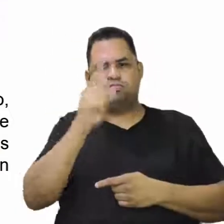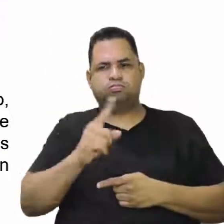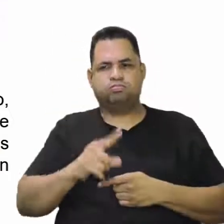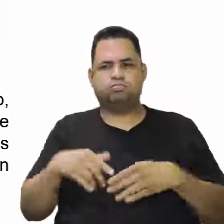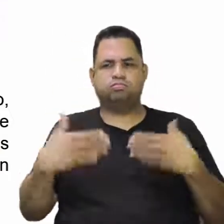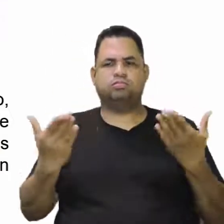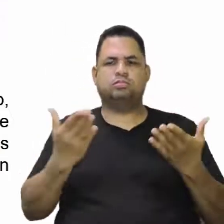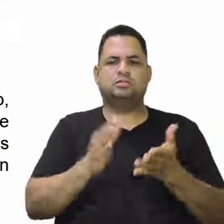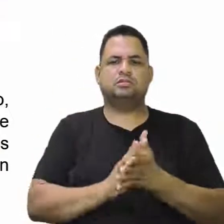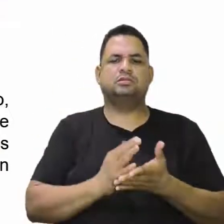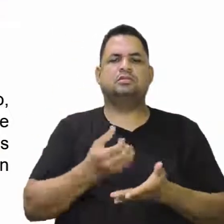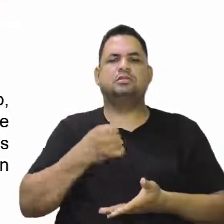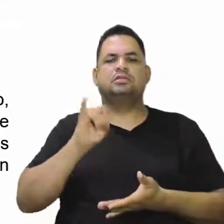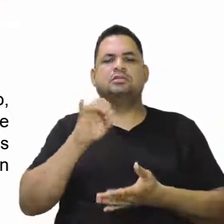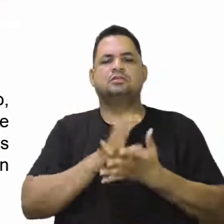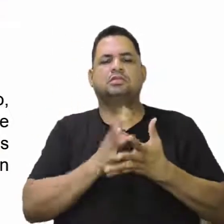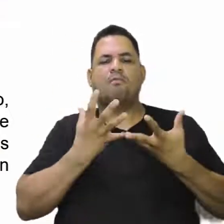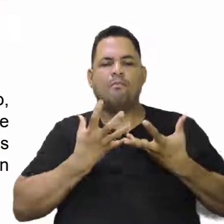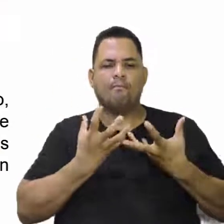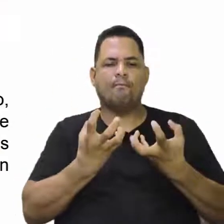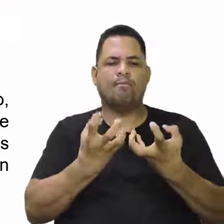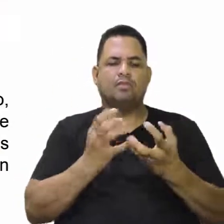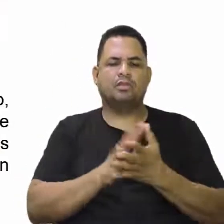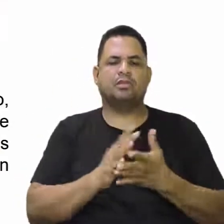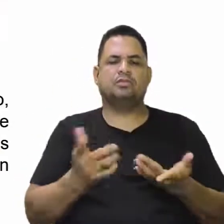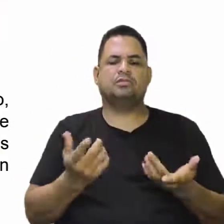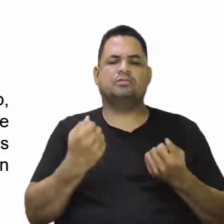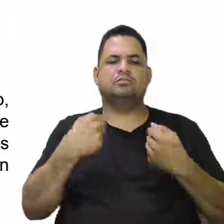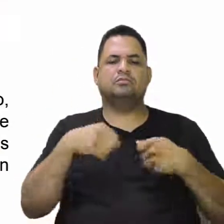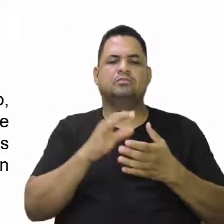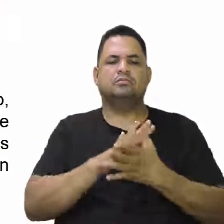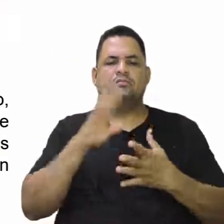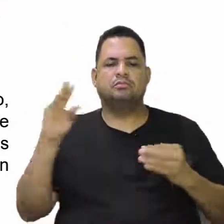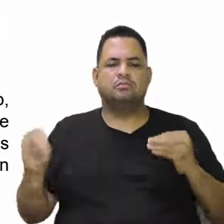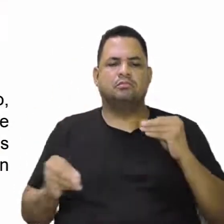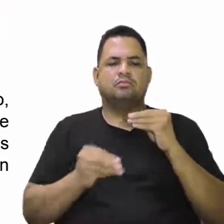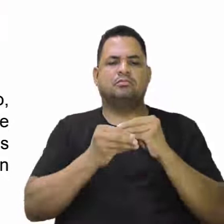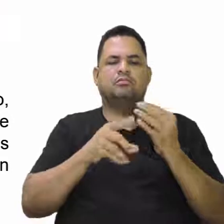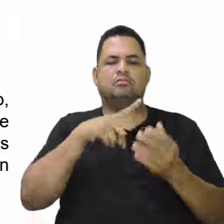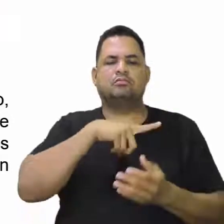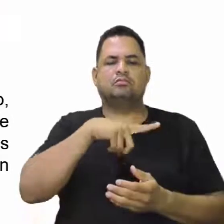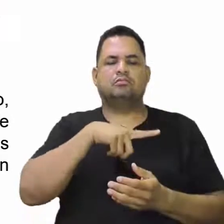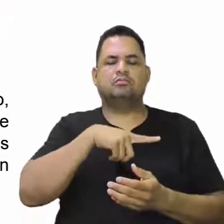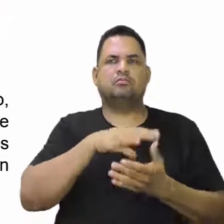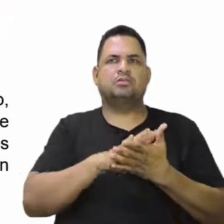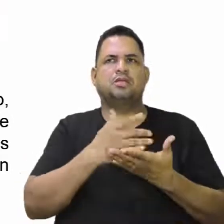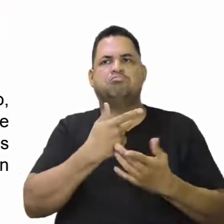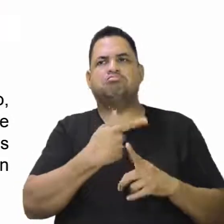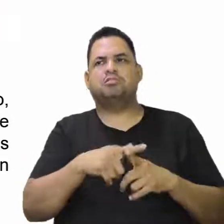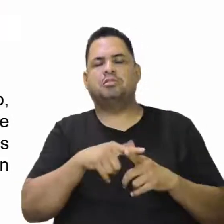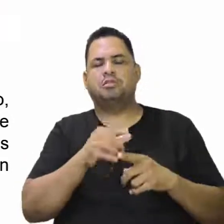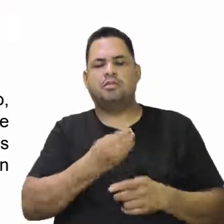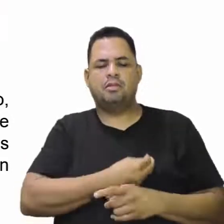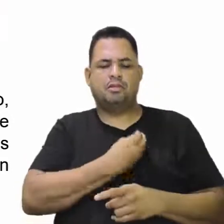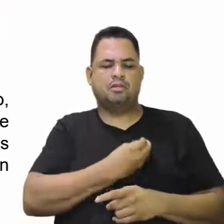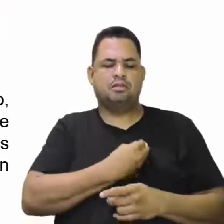ser seco demais. E eles ainda podem acrescentar se vai ter algum risco à vida ou algum risco